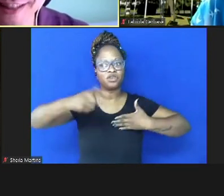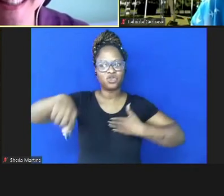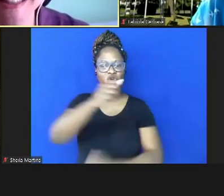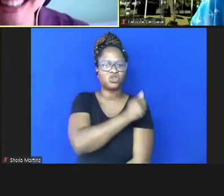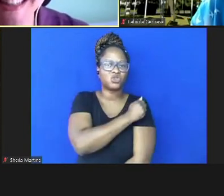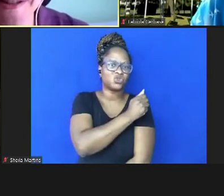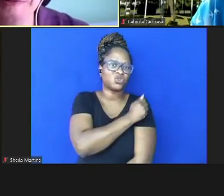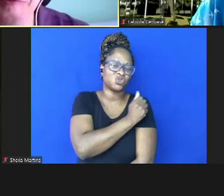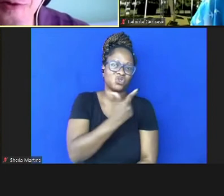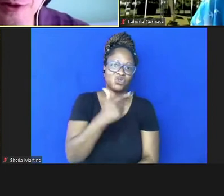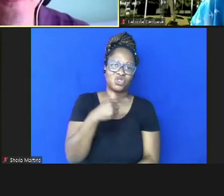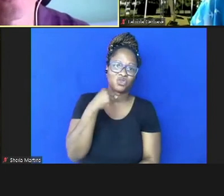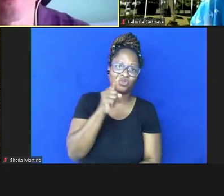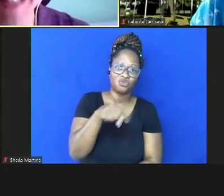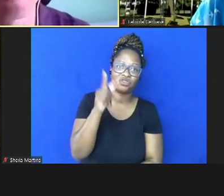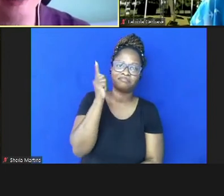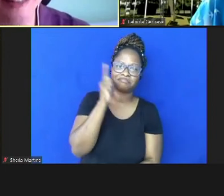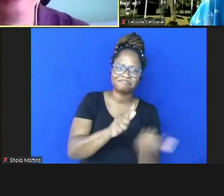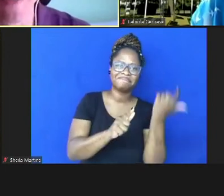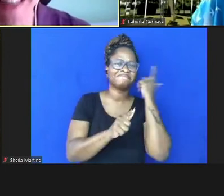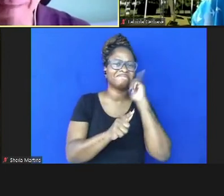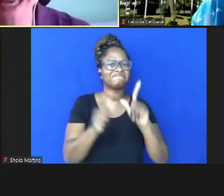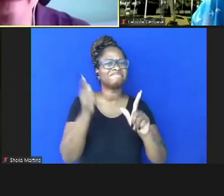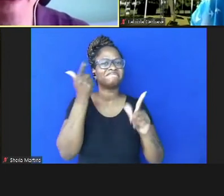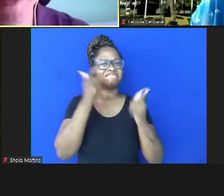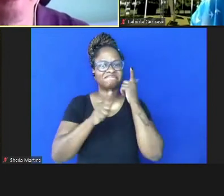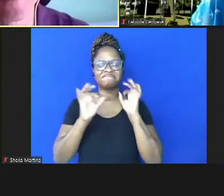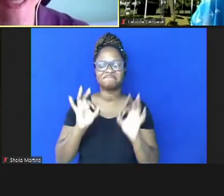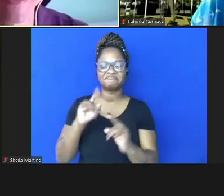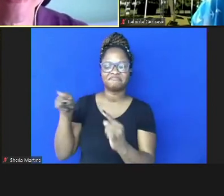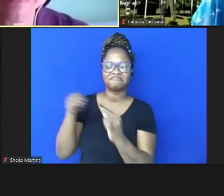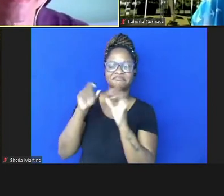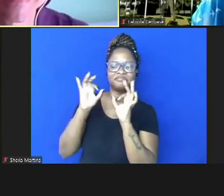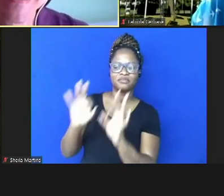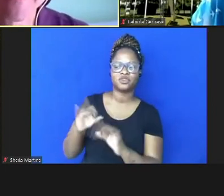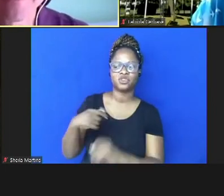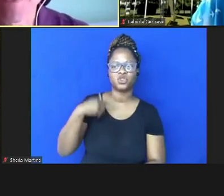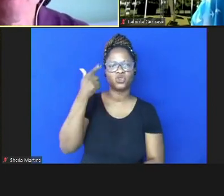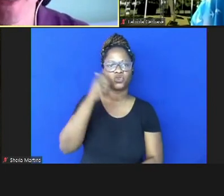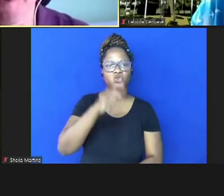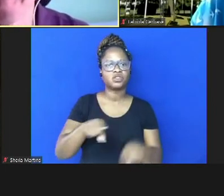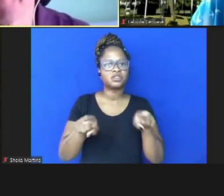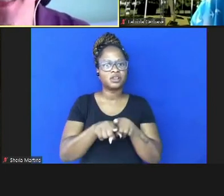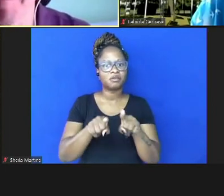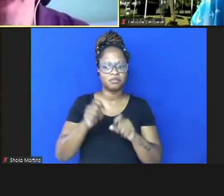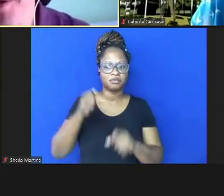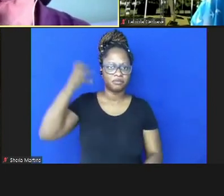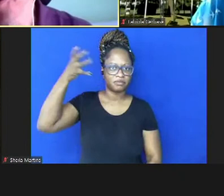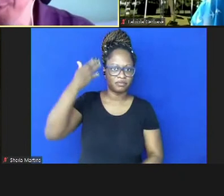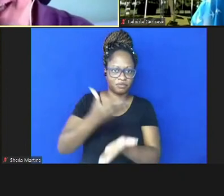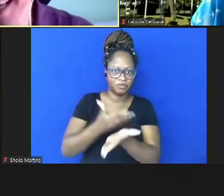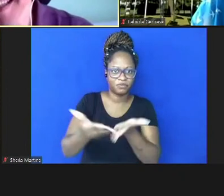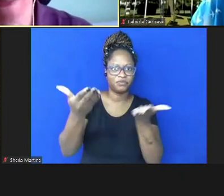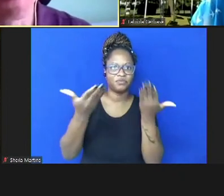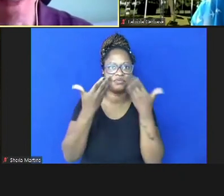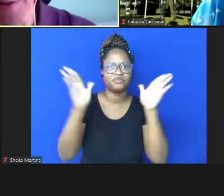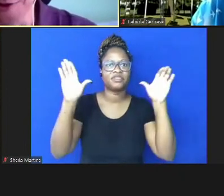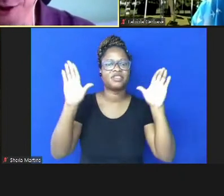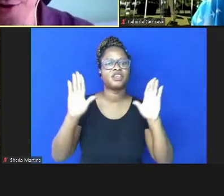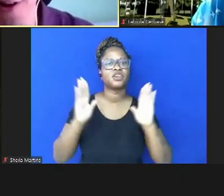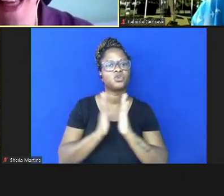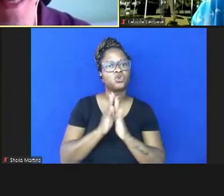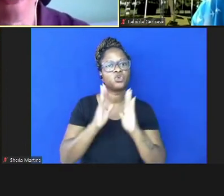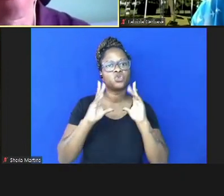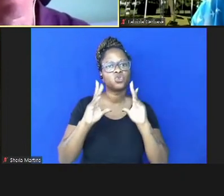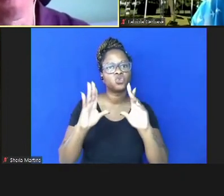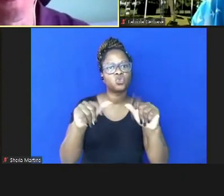que vocês atingiram muito esse objetivo também particular desse evento inaugural. Peço que todos fiquem atentos, né, tanto os